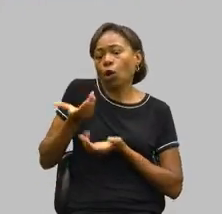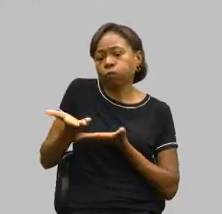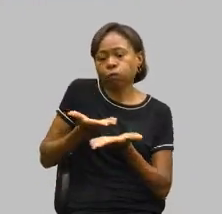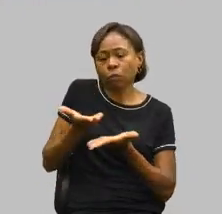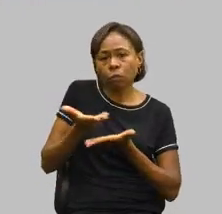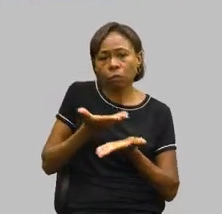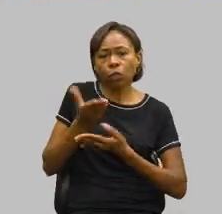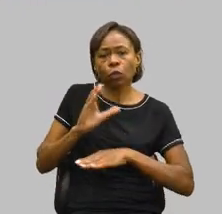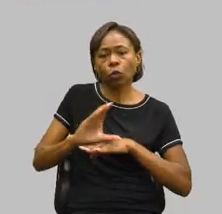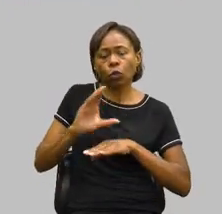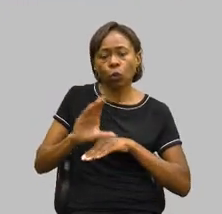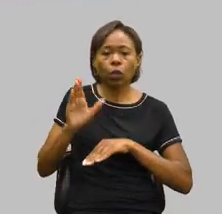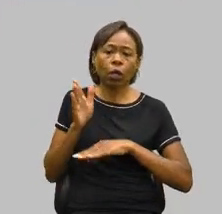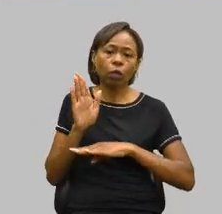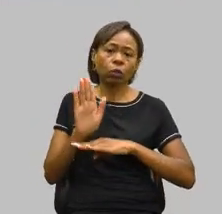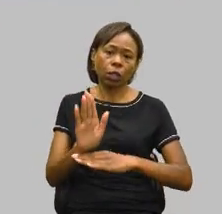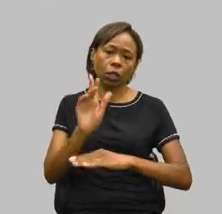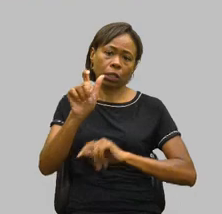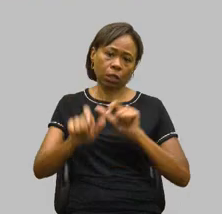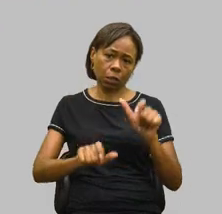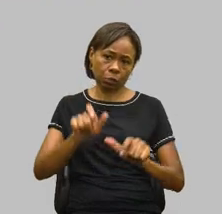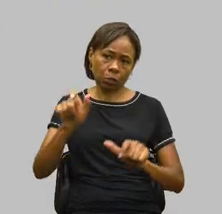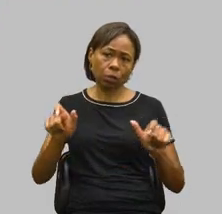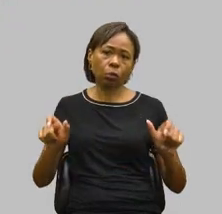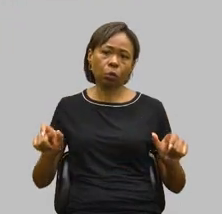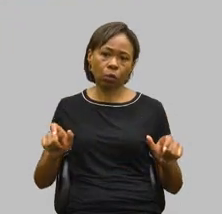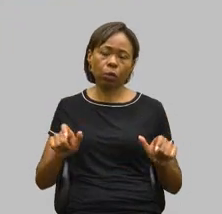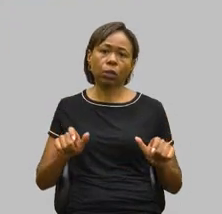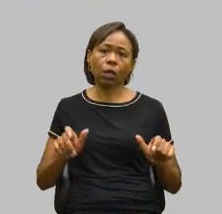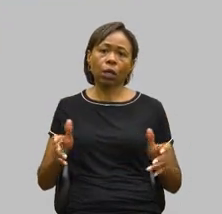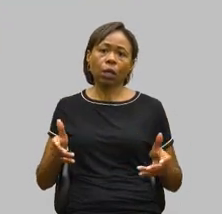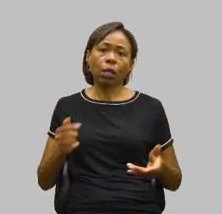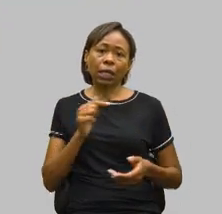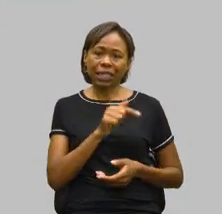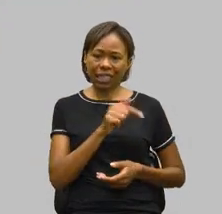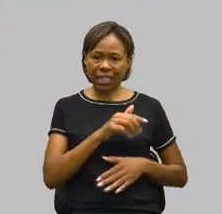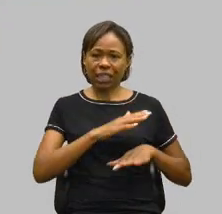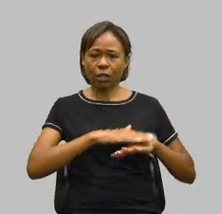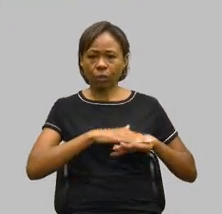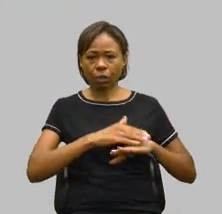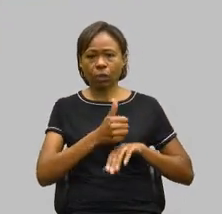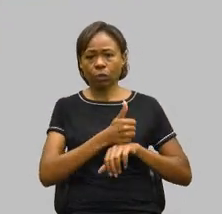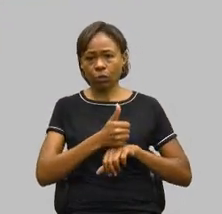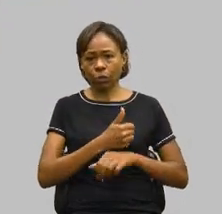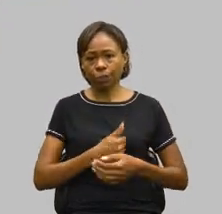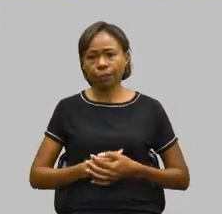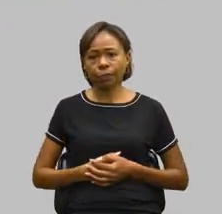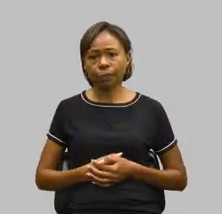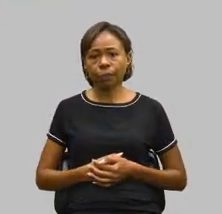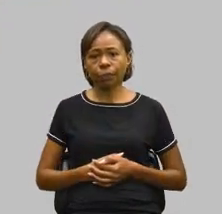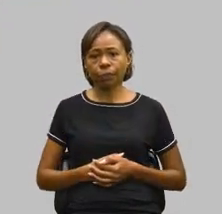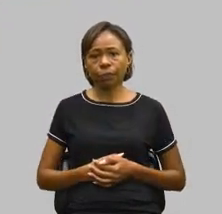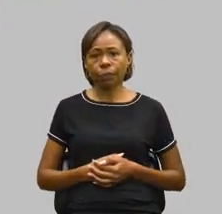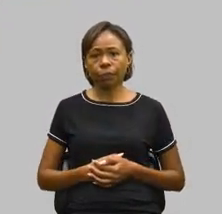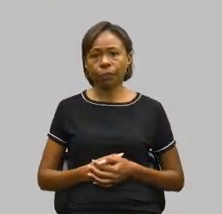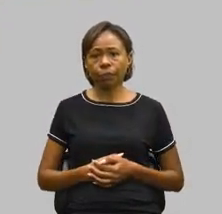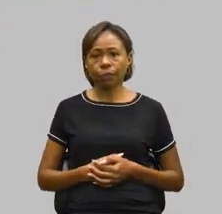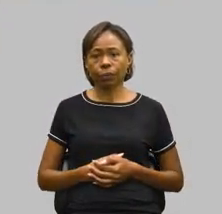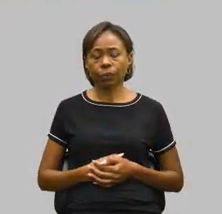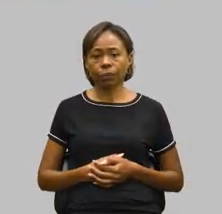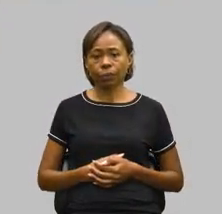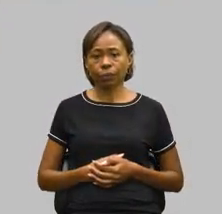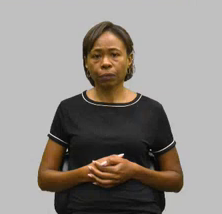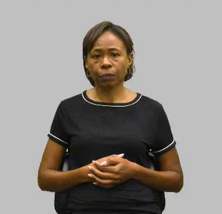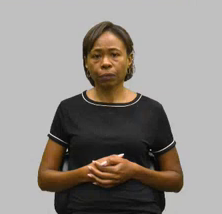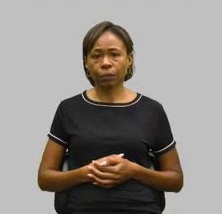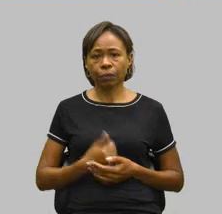capacitação das pessoas que estão ali promovendo o atendimento em ponta muito obrigada